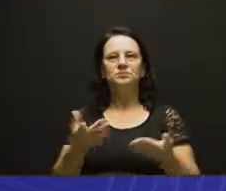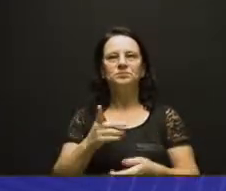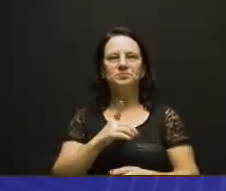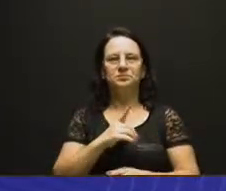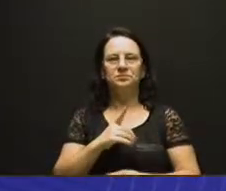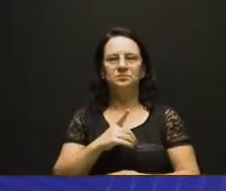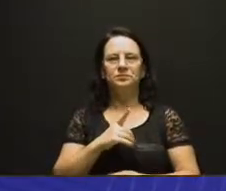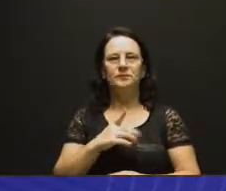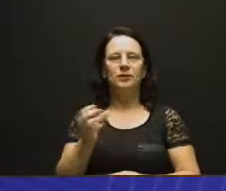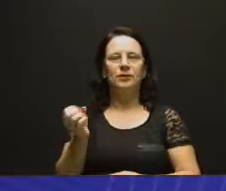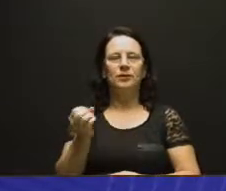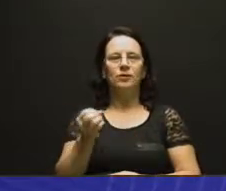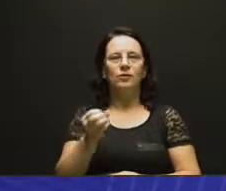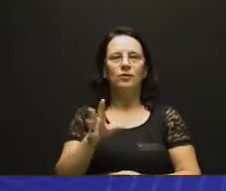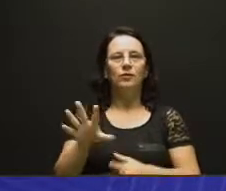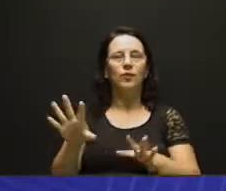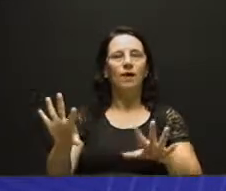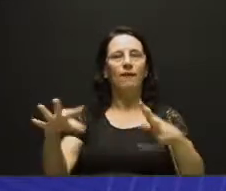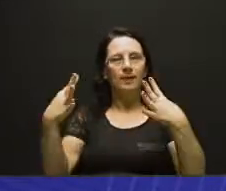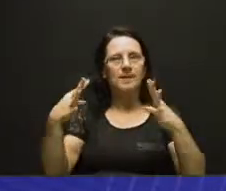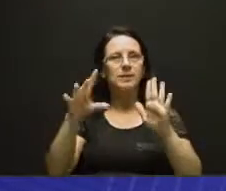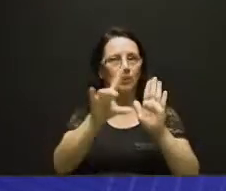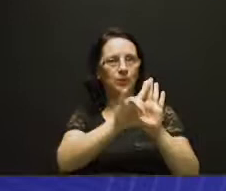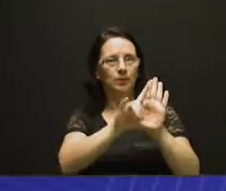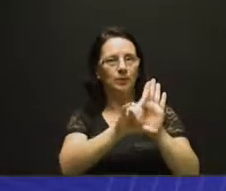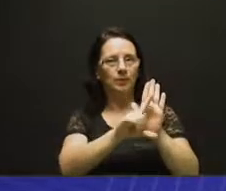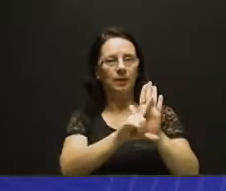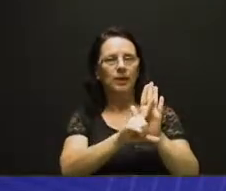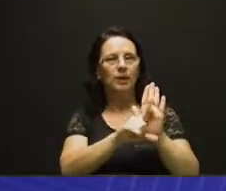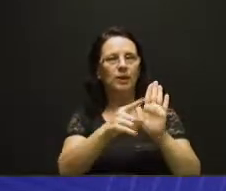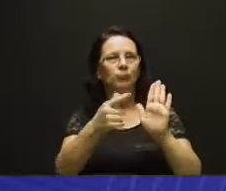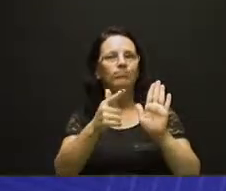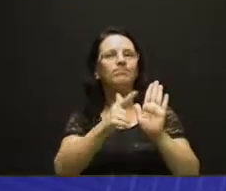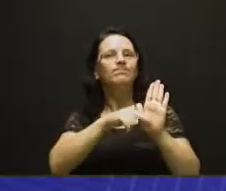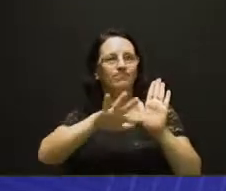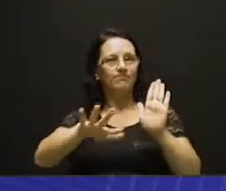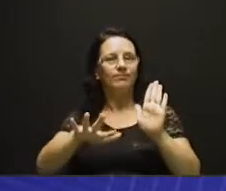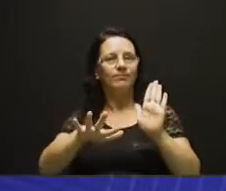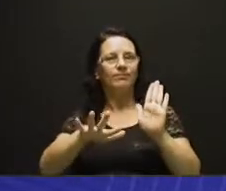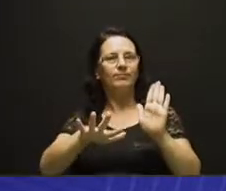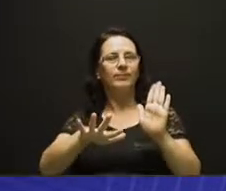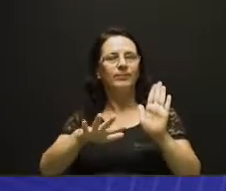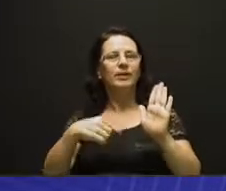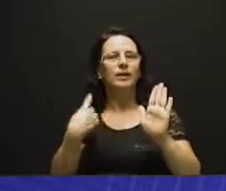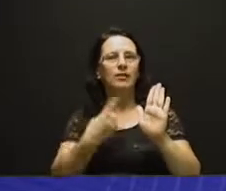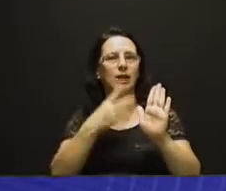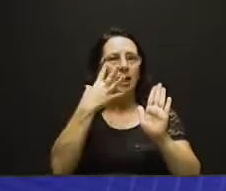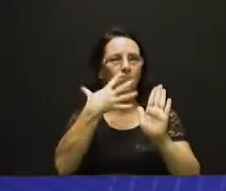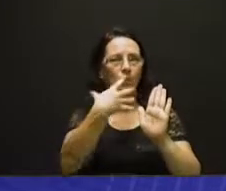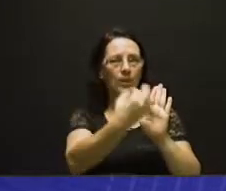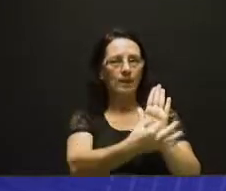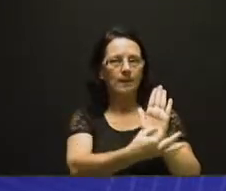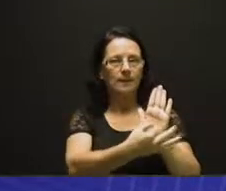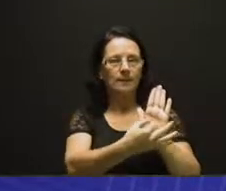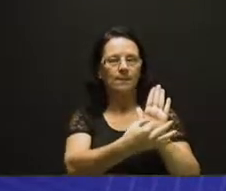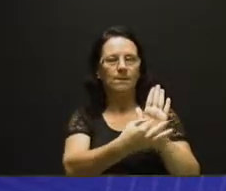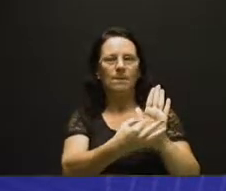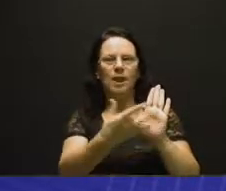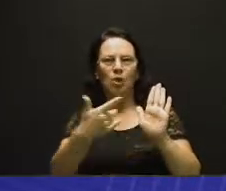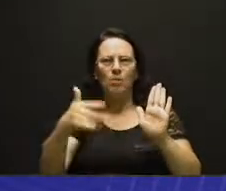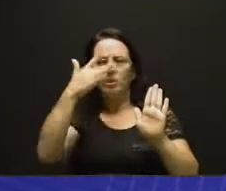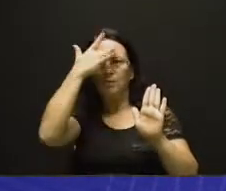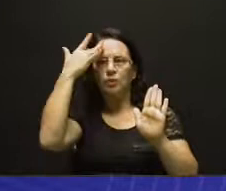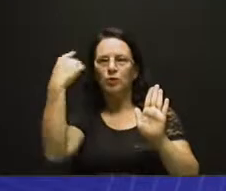novo olhar através da lei que ela saia logo do papel por todos né porque estão está saindo por alguns ainda